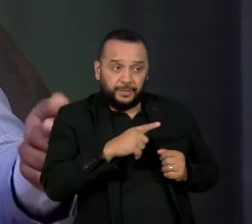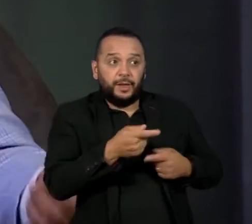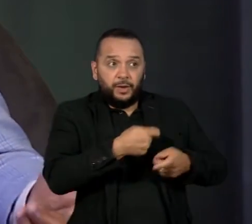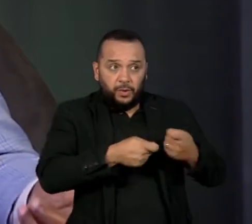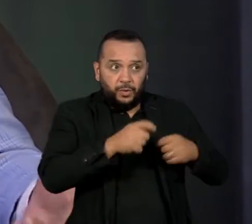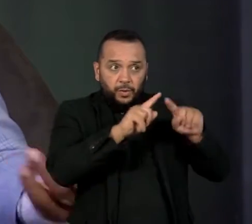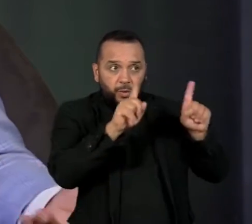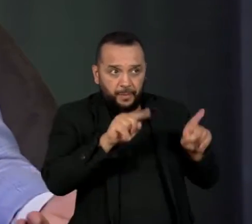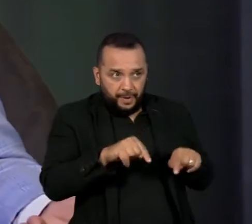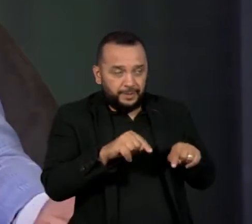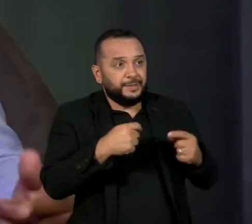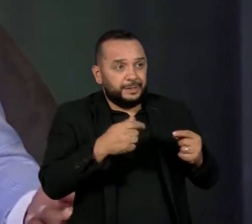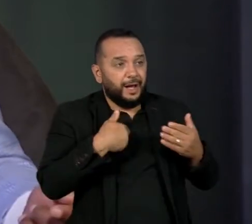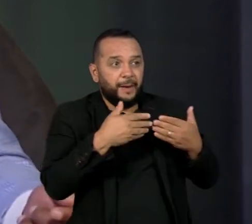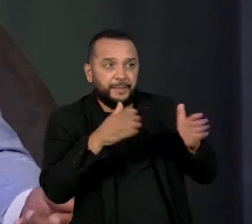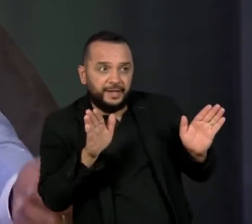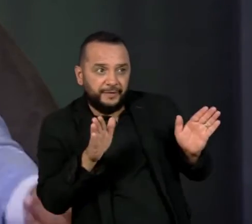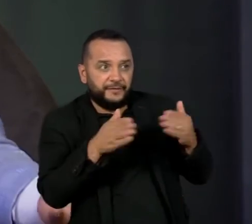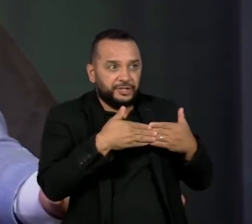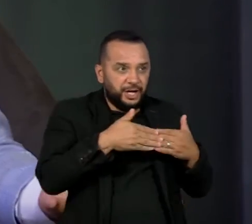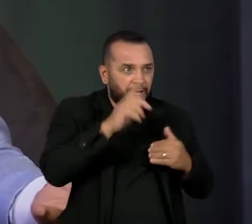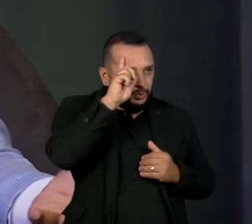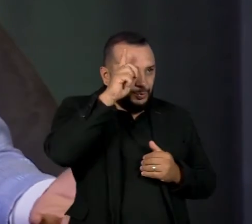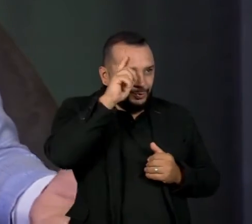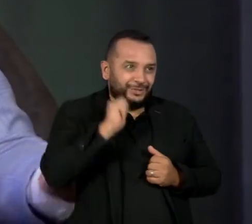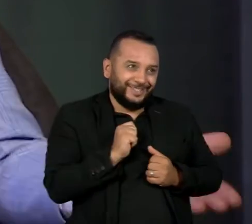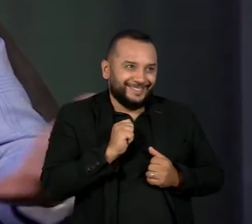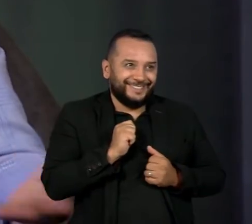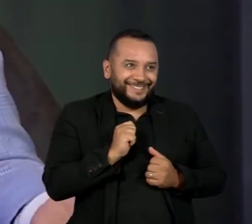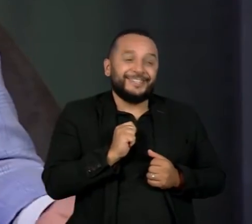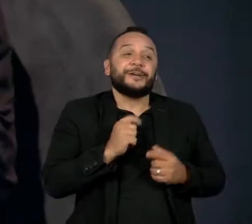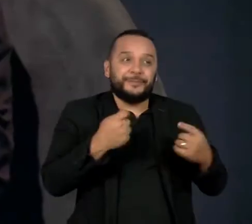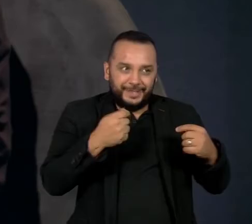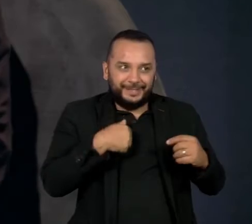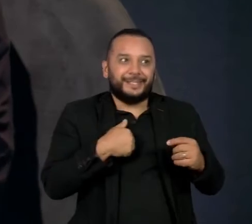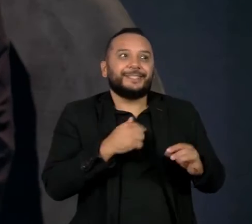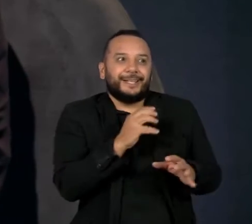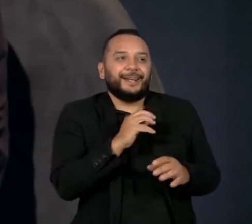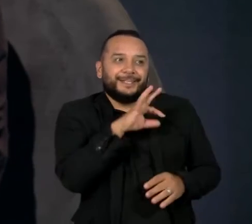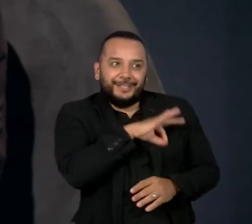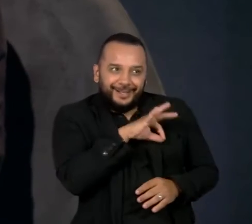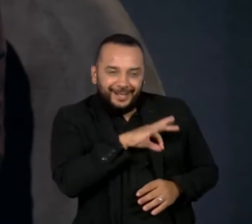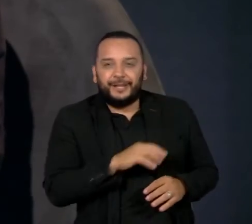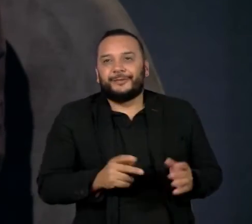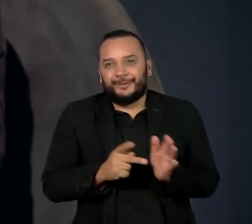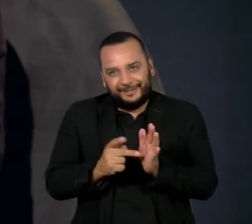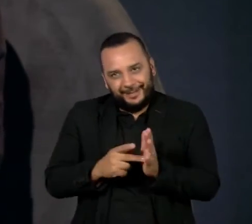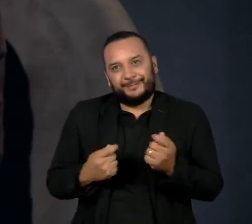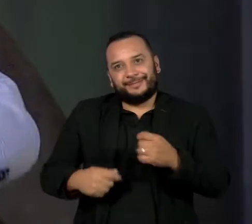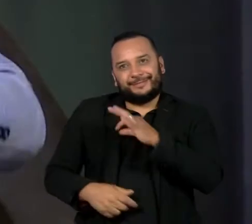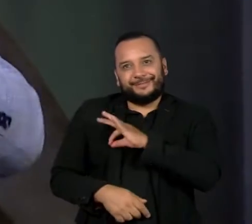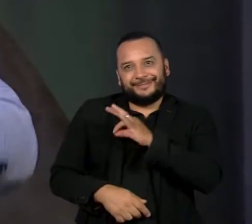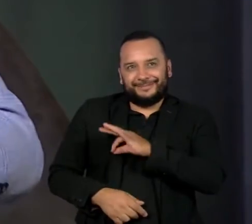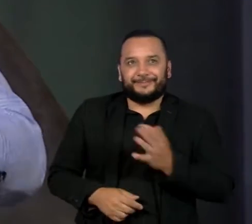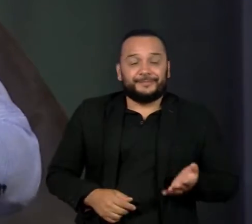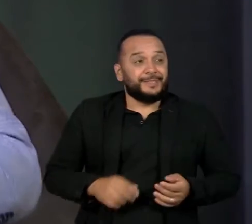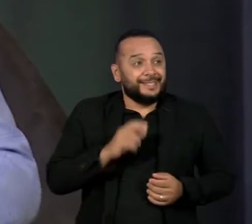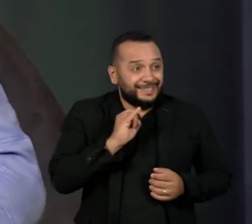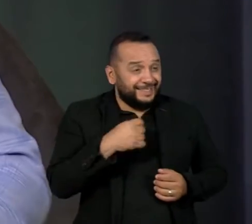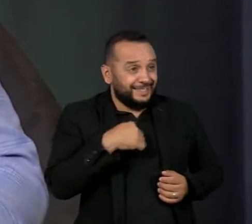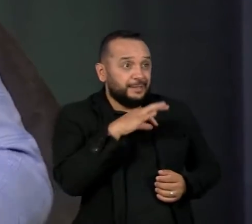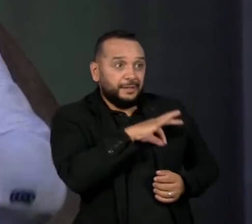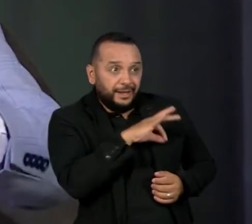fechar a lojinha todo dia. Ou seja, né, a conta precisa fechar, como diz na gíria. A conta também precisa fechar. Pois é, Júlio, se a conta